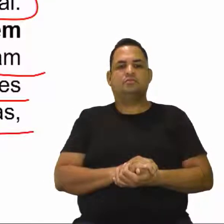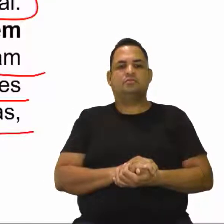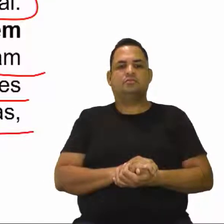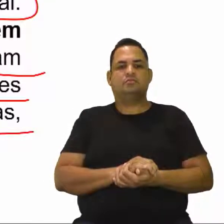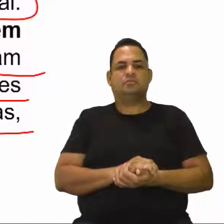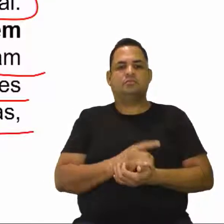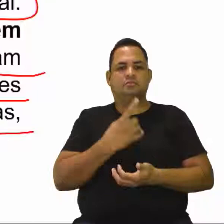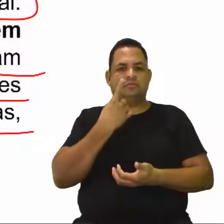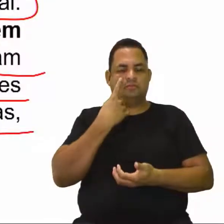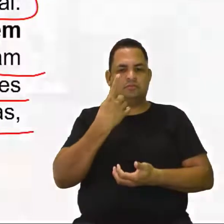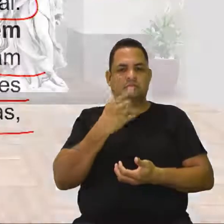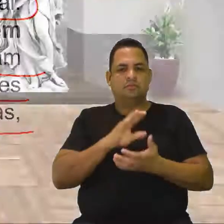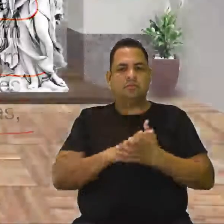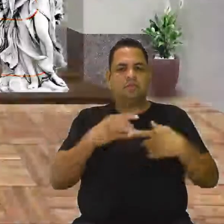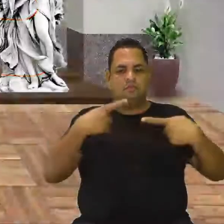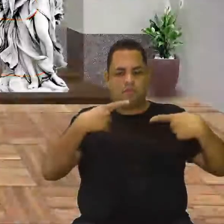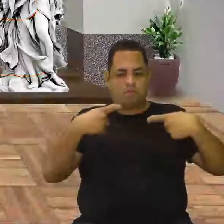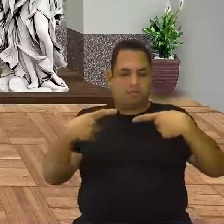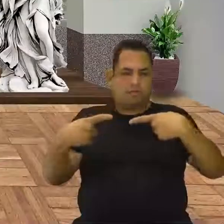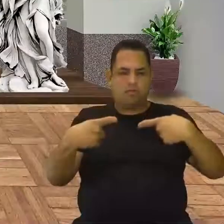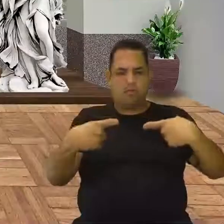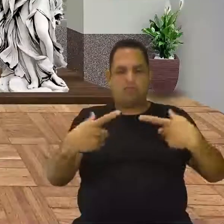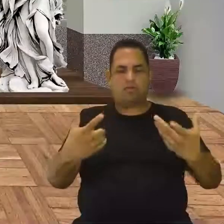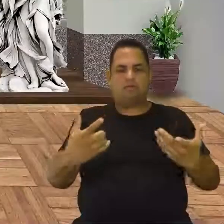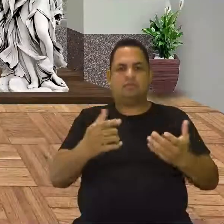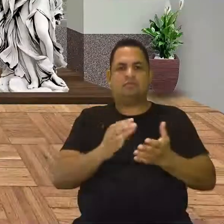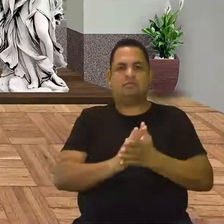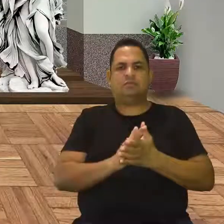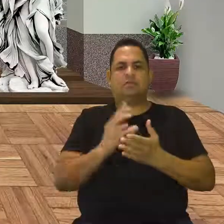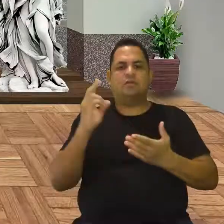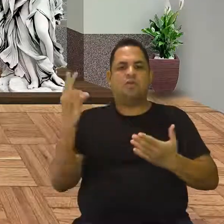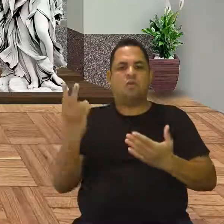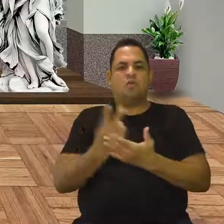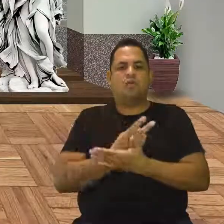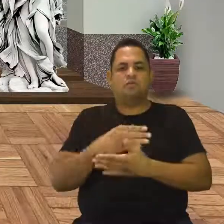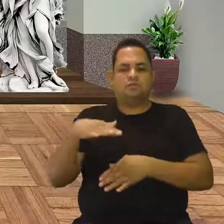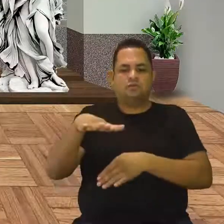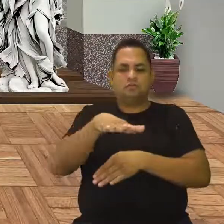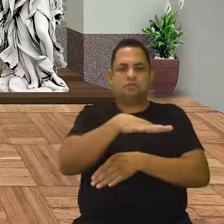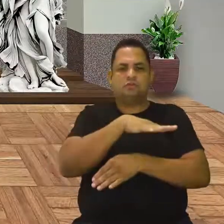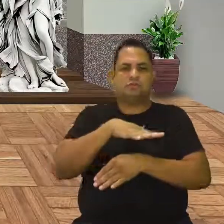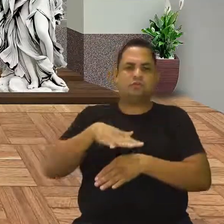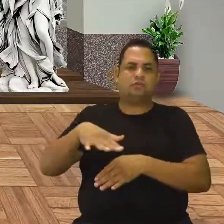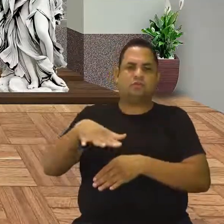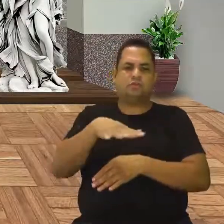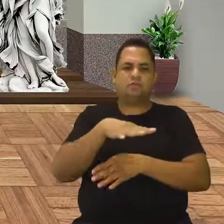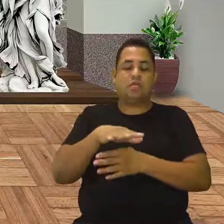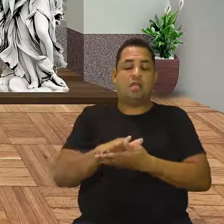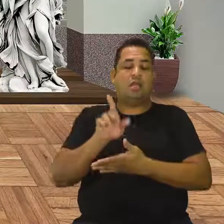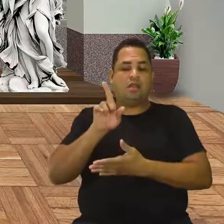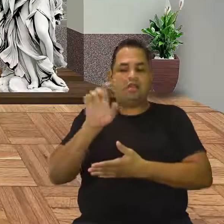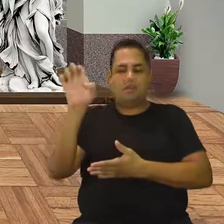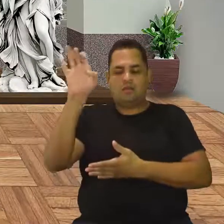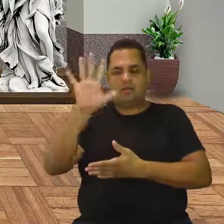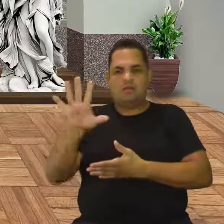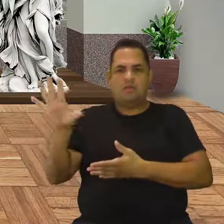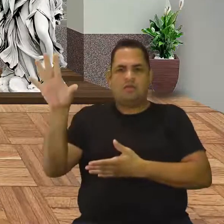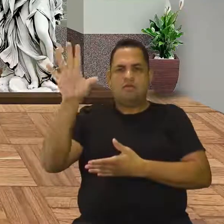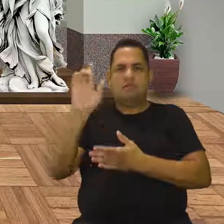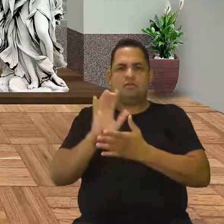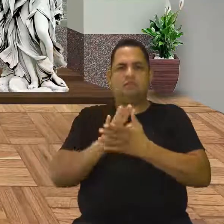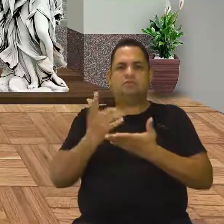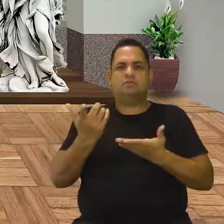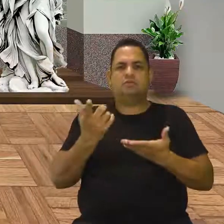Olha só, a guerra, ela acontece num espaço que é europeu. Não foi